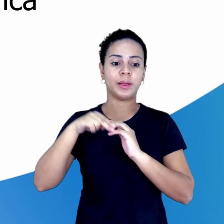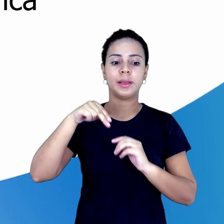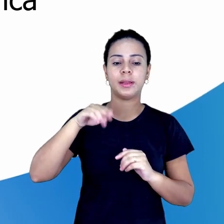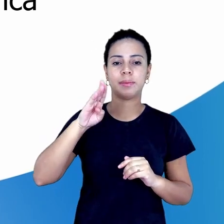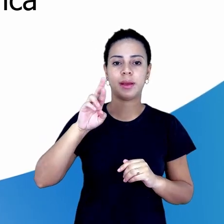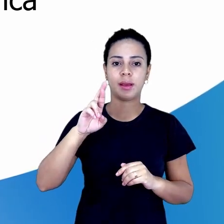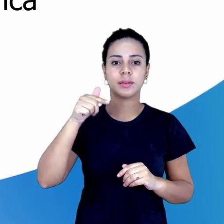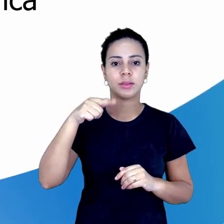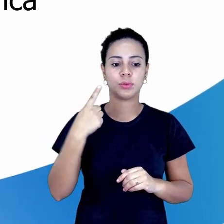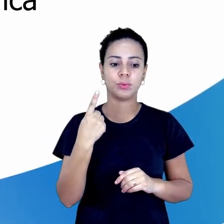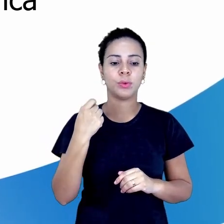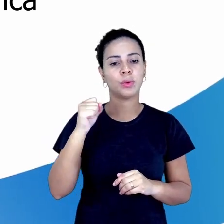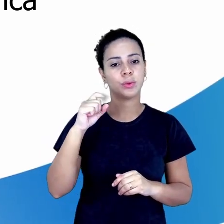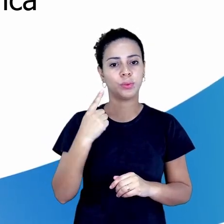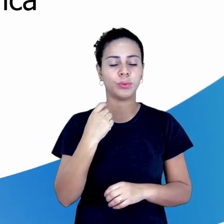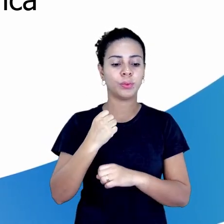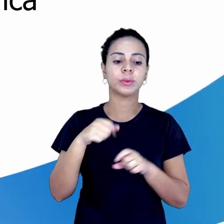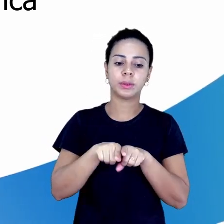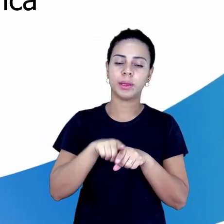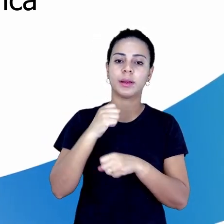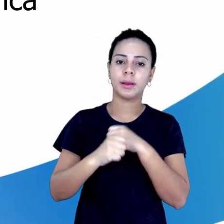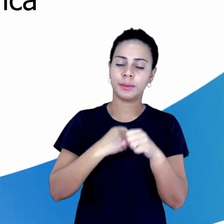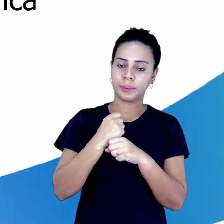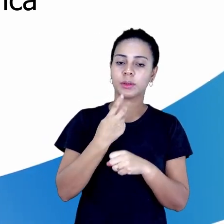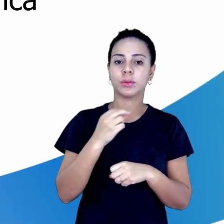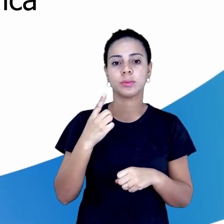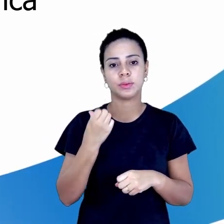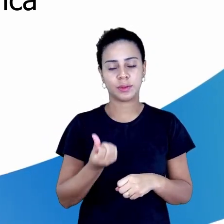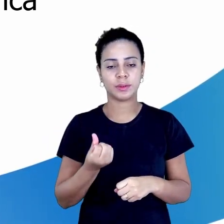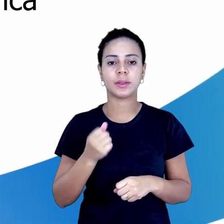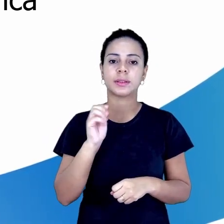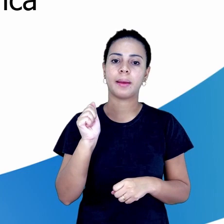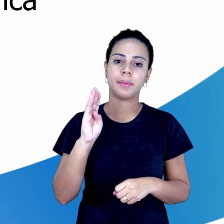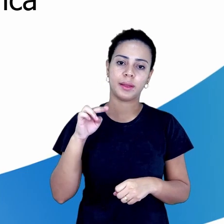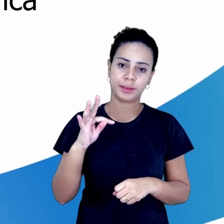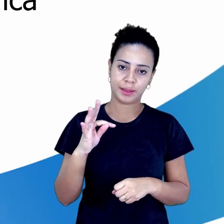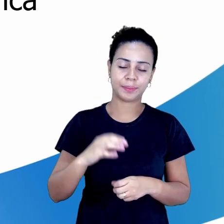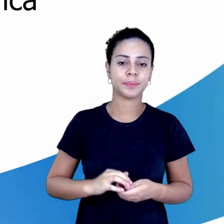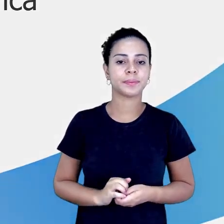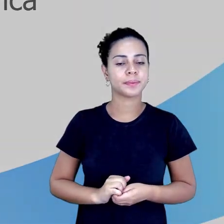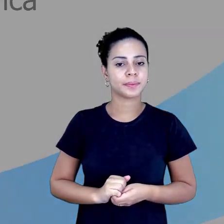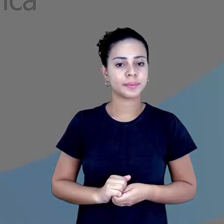7181, ABNT 2016, da Associação Brasileira de Normas Técnicas.